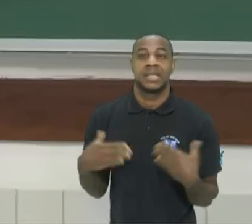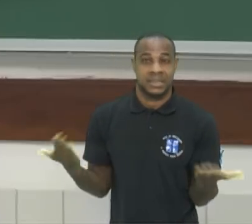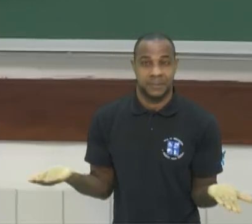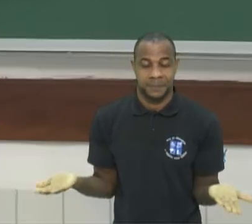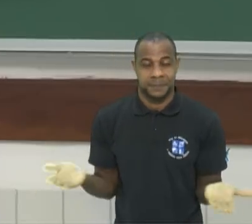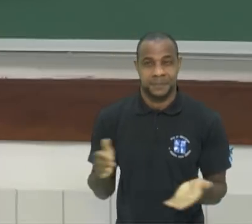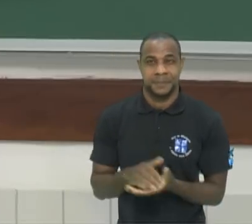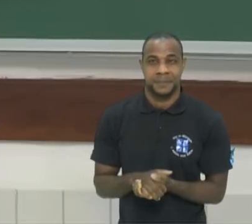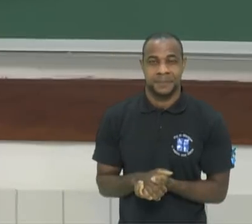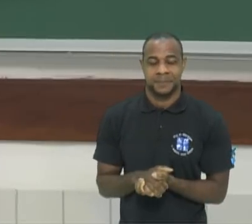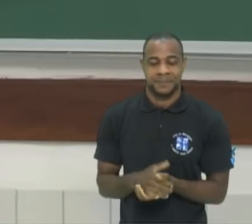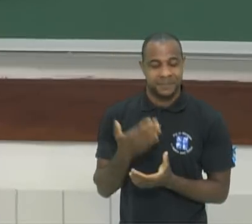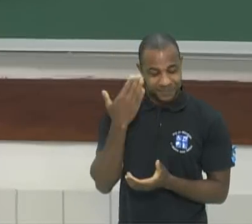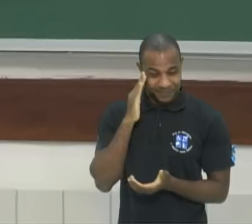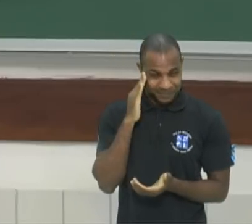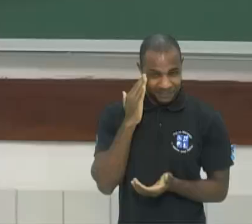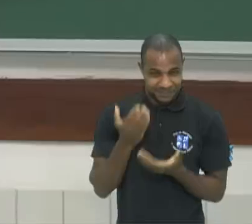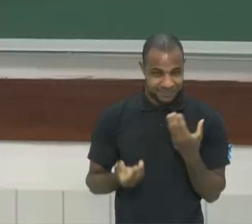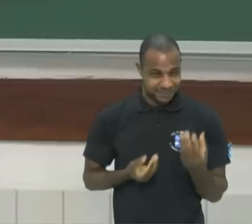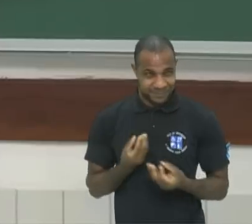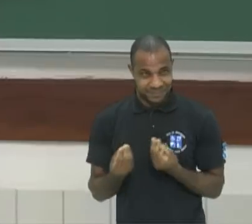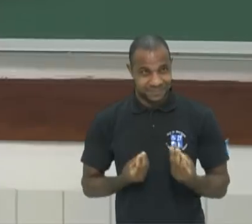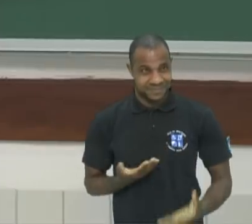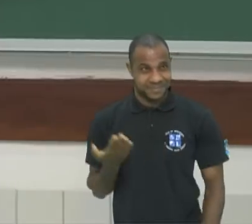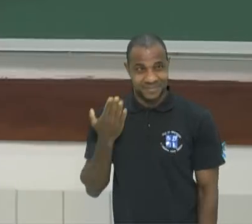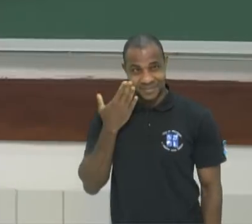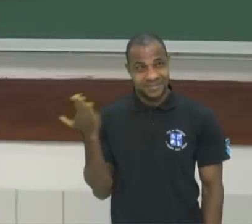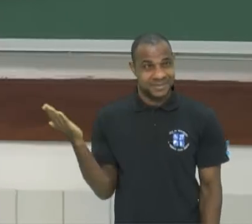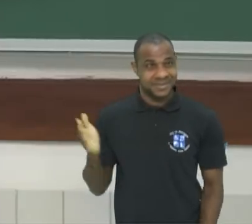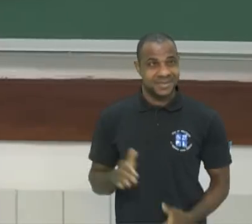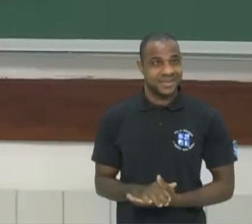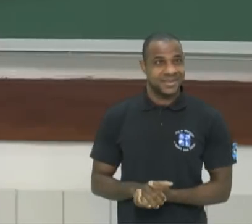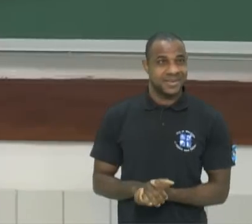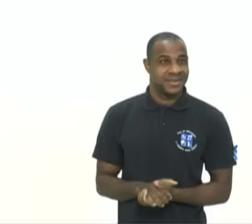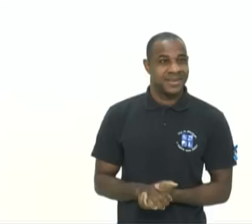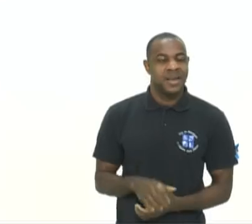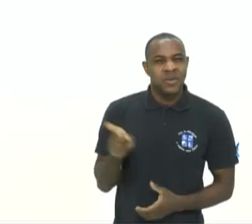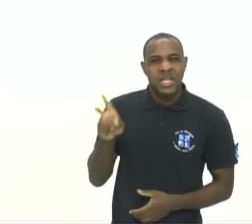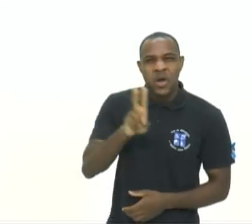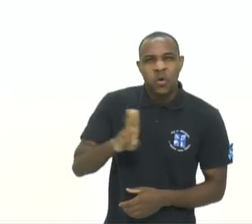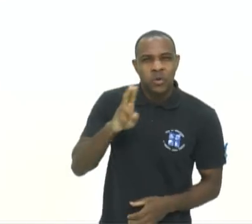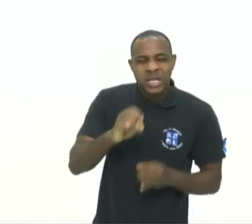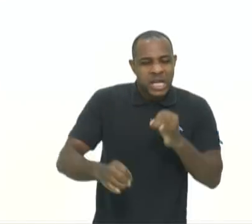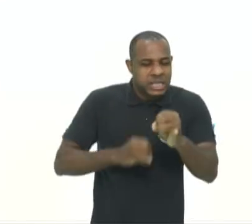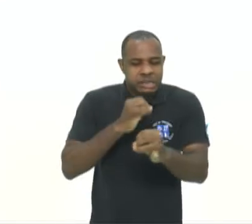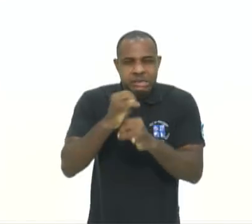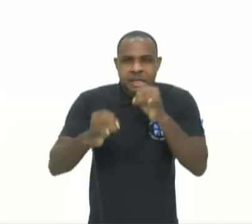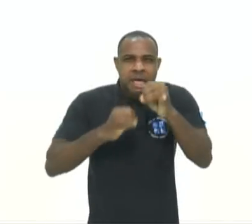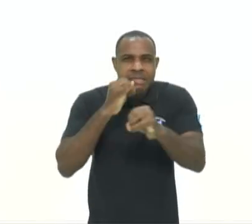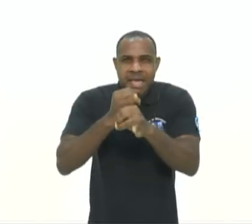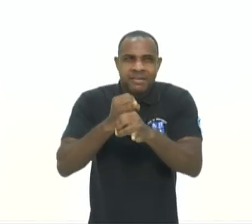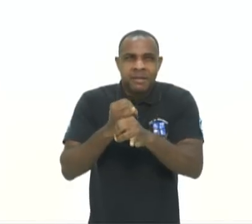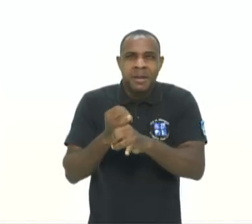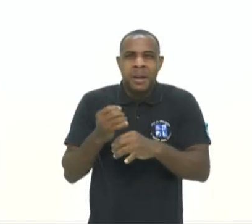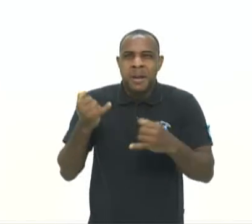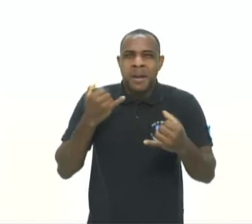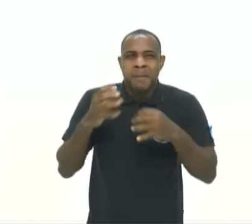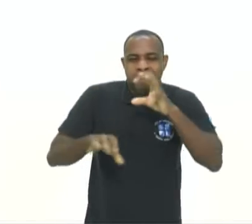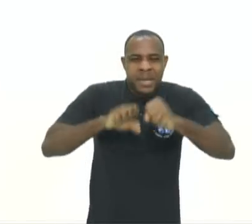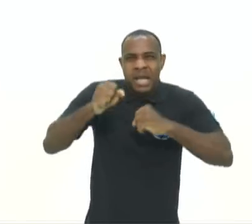Daí, pessoal, conseguiram ver lá? Então, vamos lá. Você usa a internet para se informar sobre as notícias